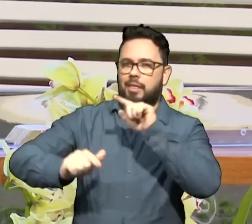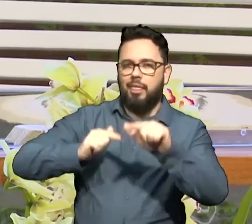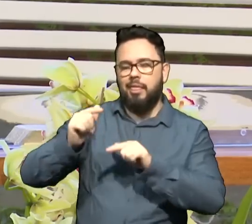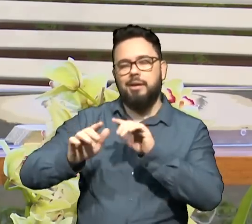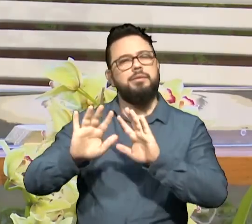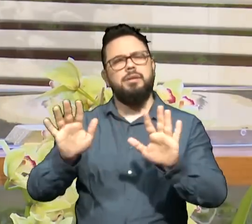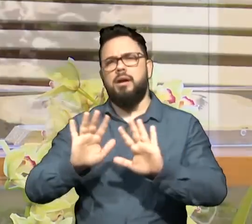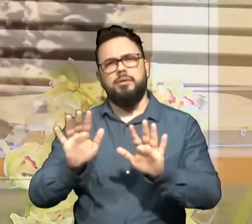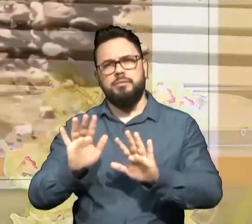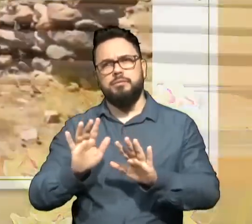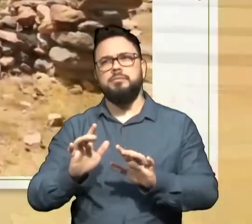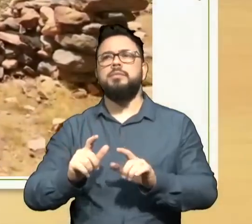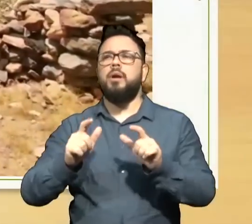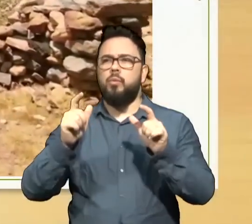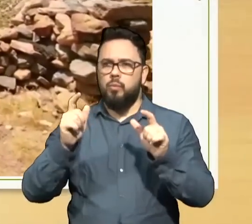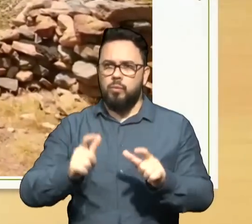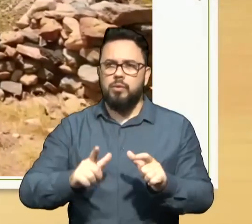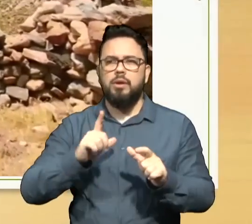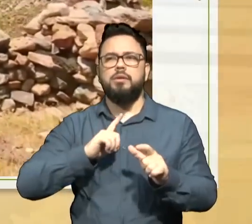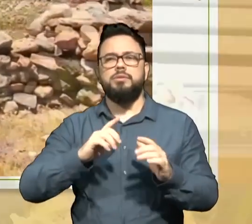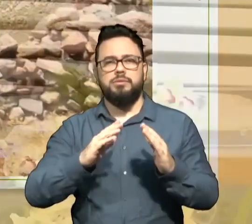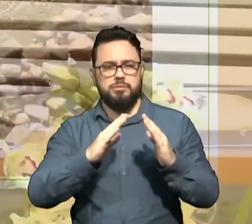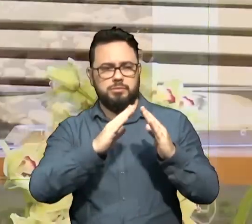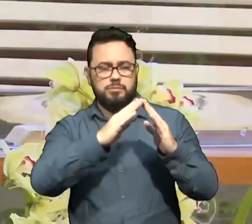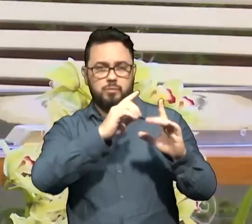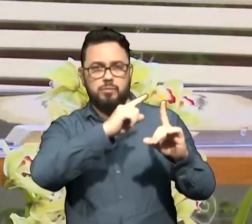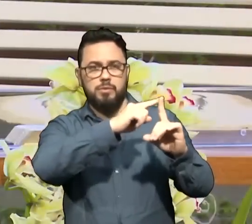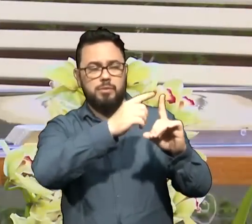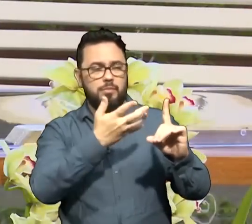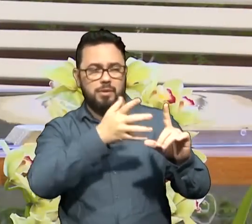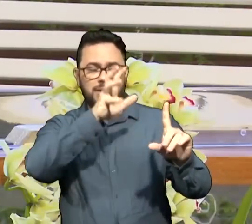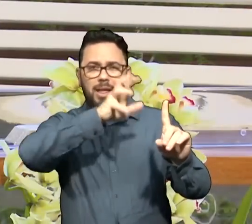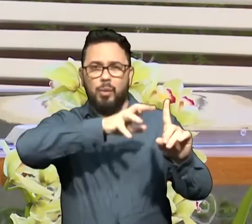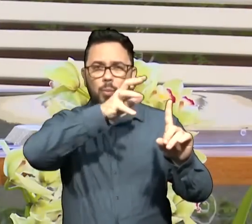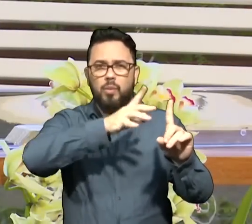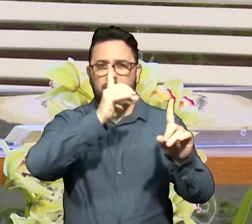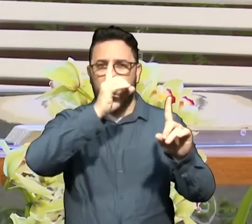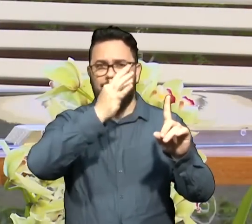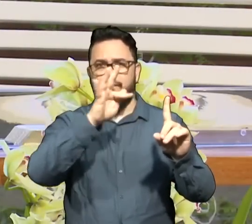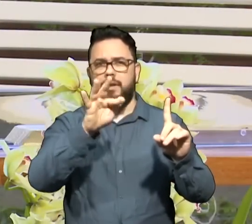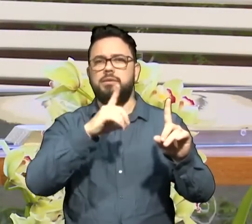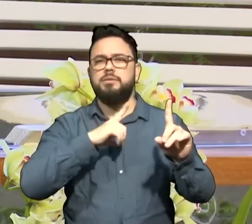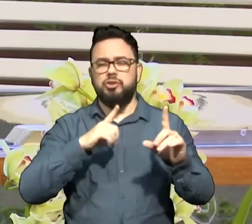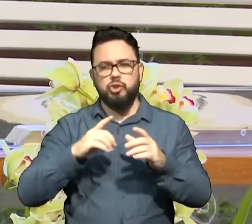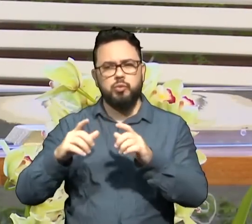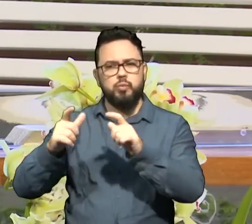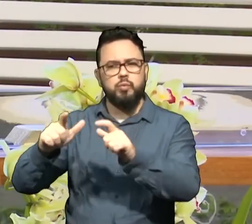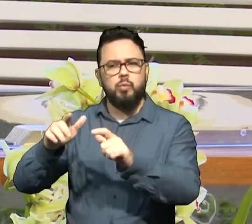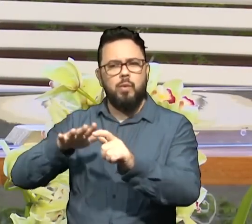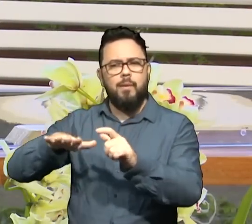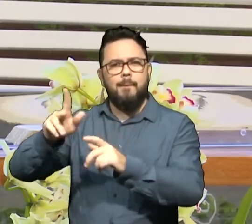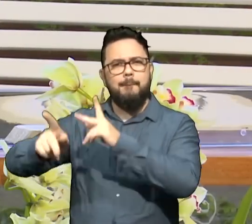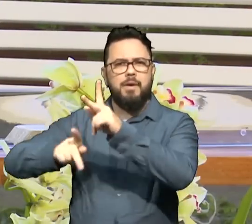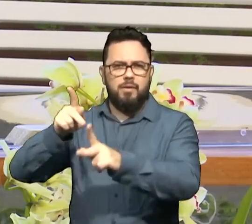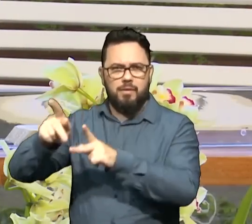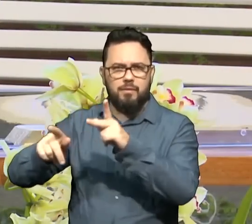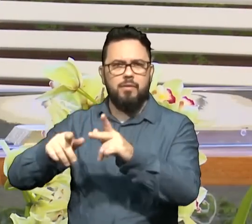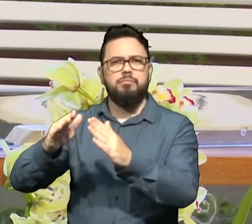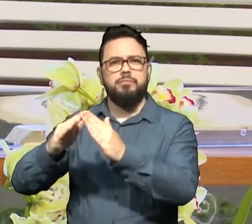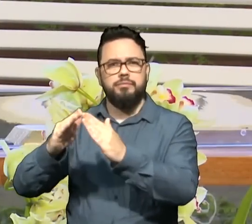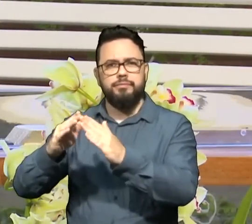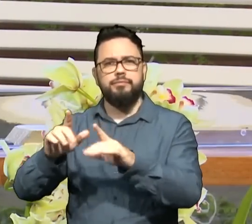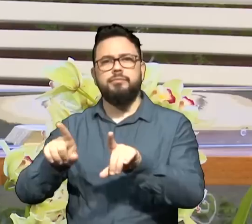não era um lugar que tinha um templo de Diana a havia uma comunidade que morava aí havia inclusive